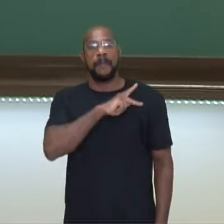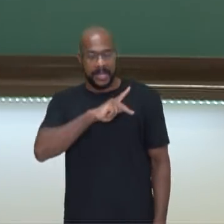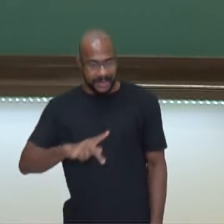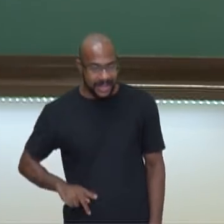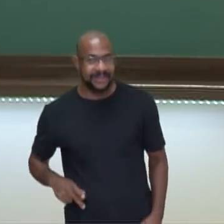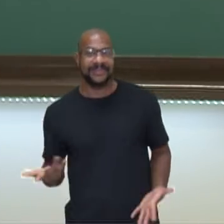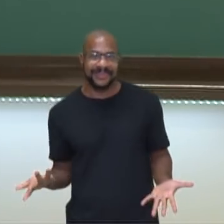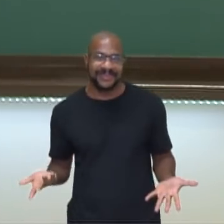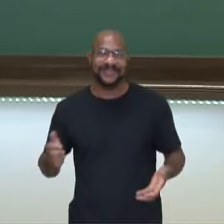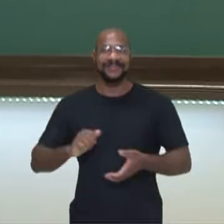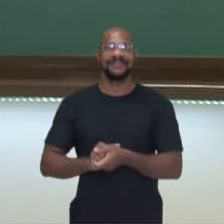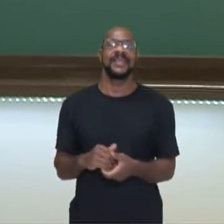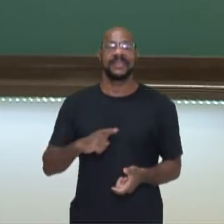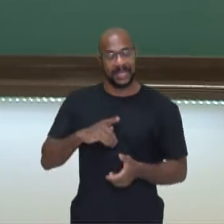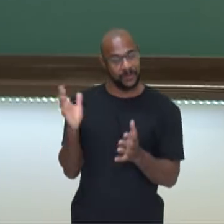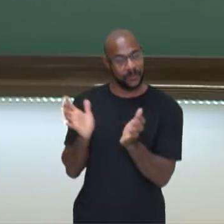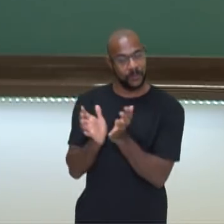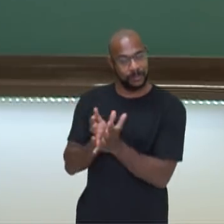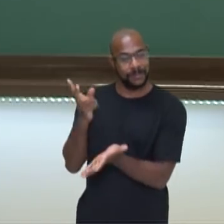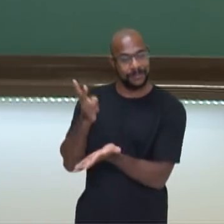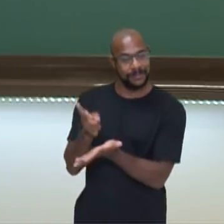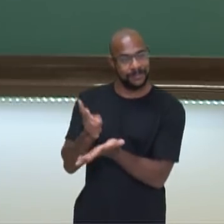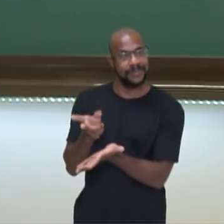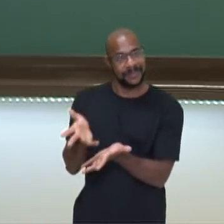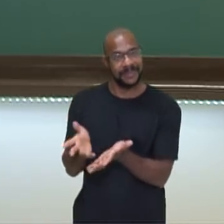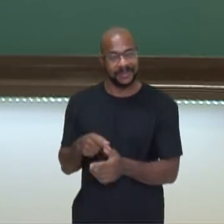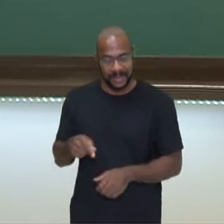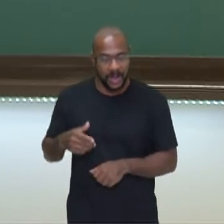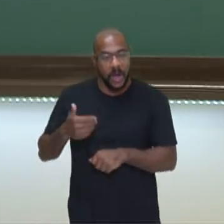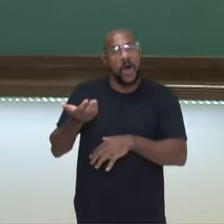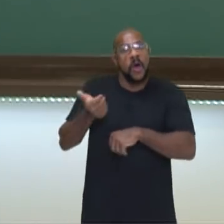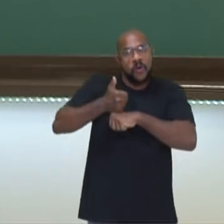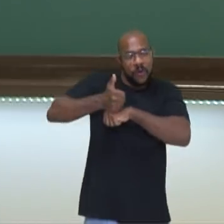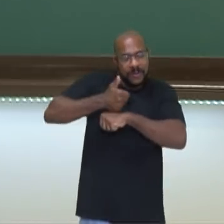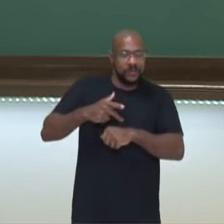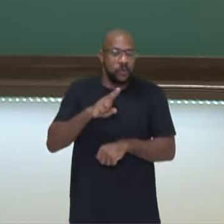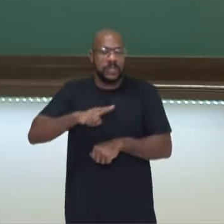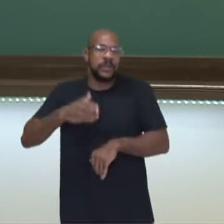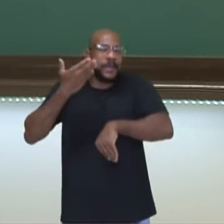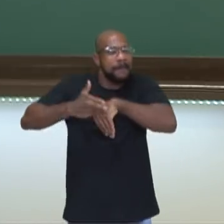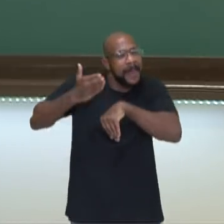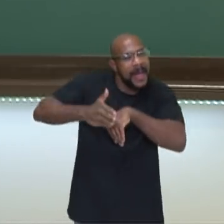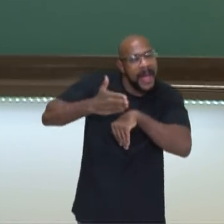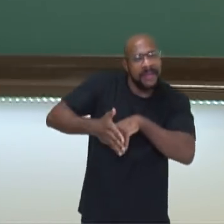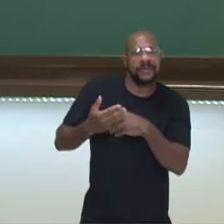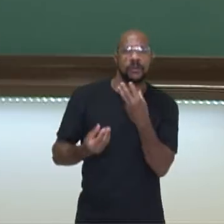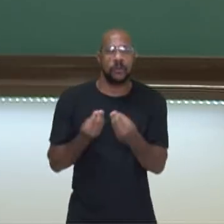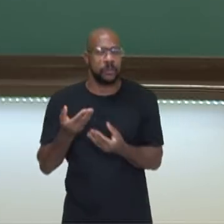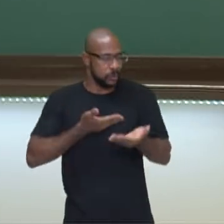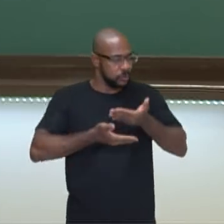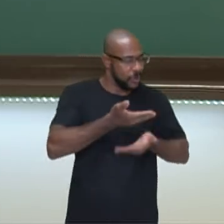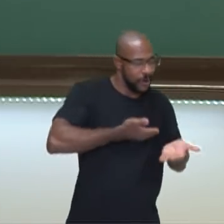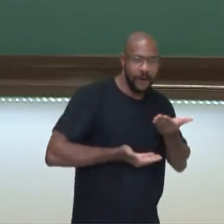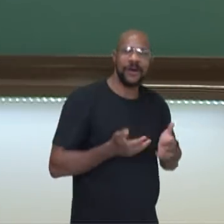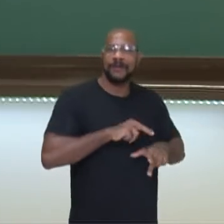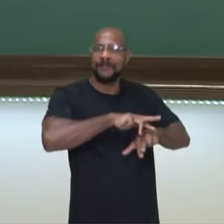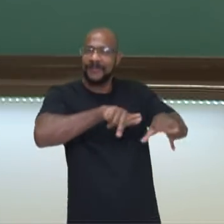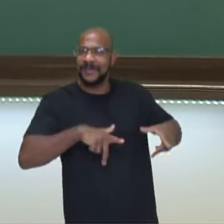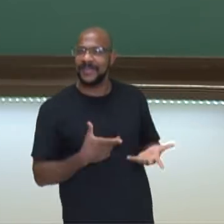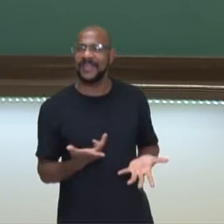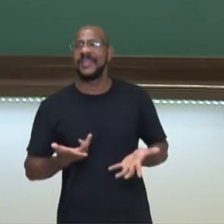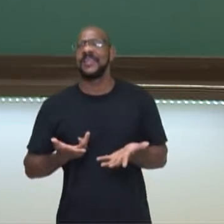do mesmo lado. Então, os coronéis usando aí essas práticas, como a gente falou, de troca de favores, o voto